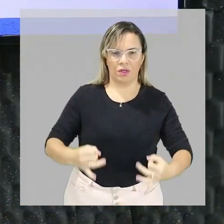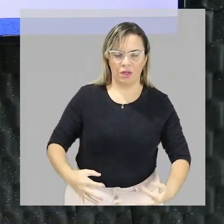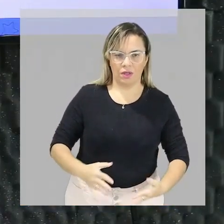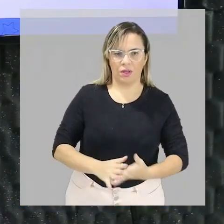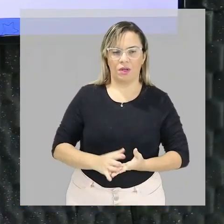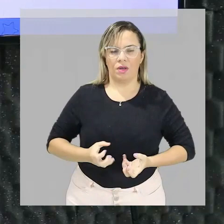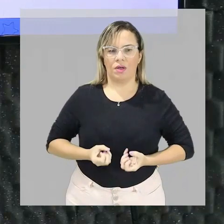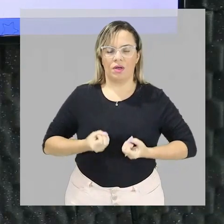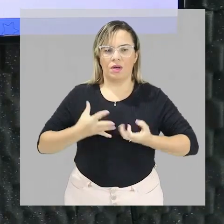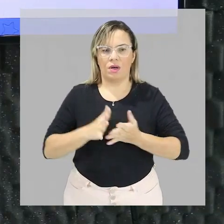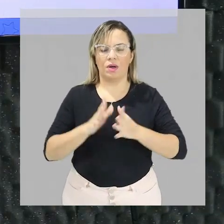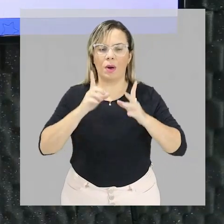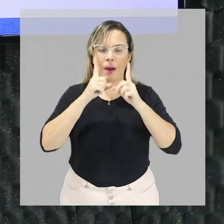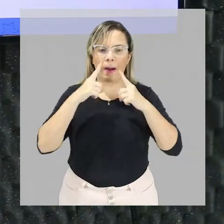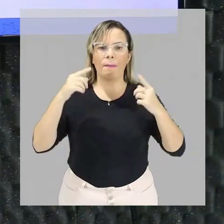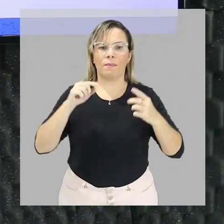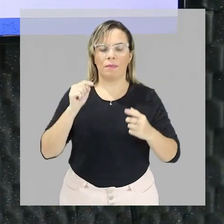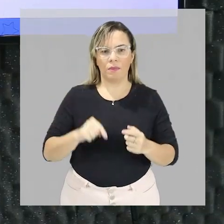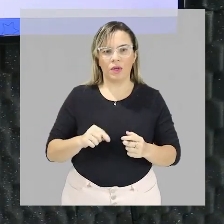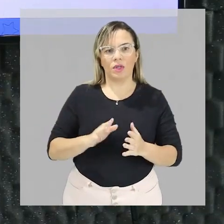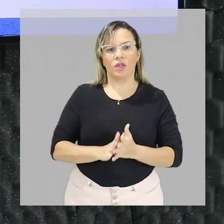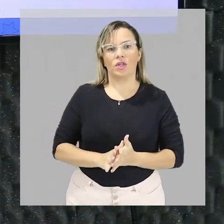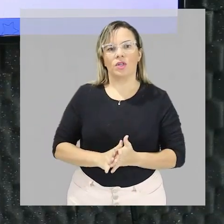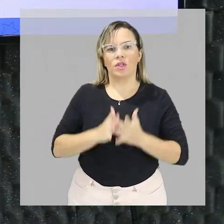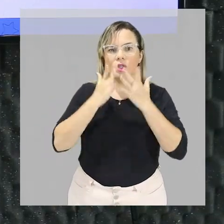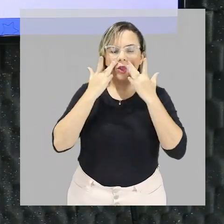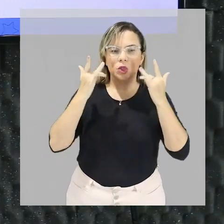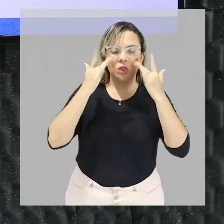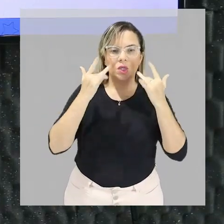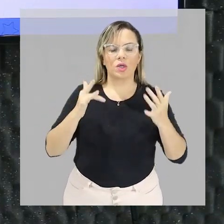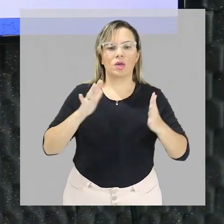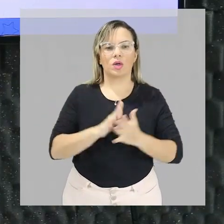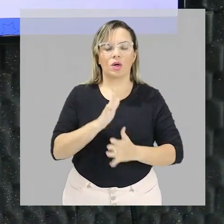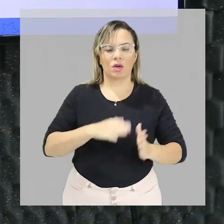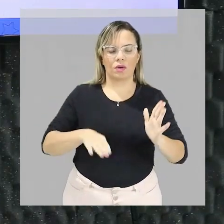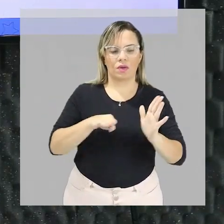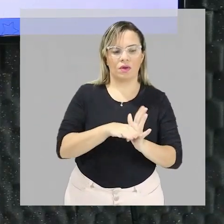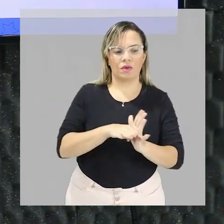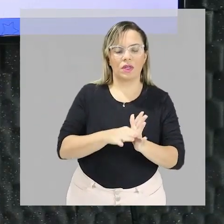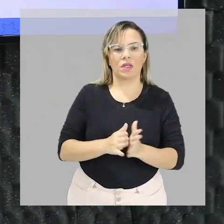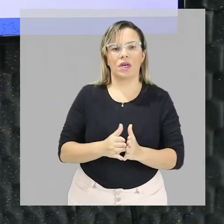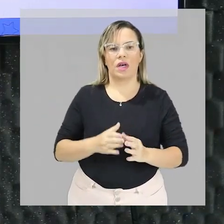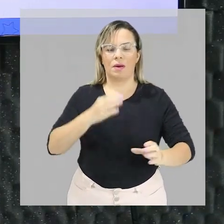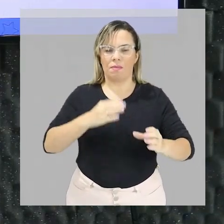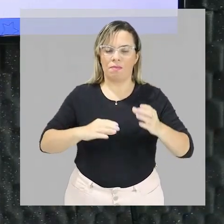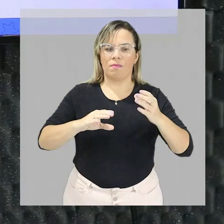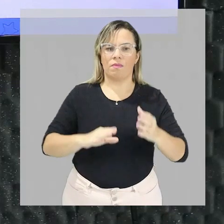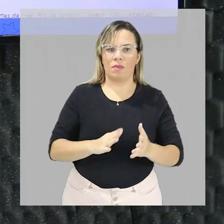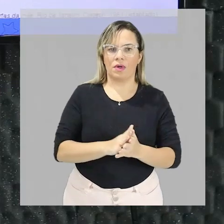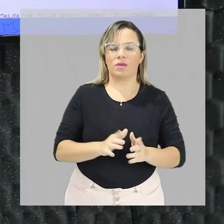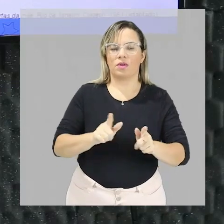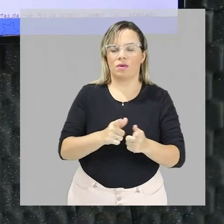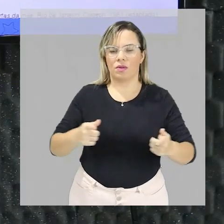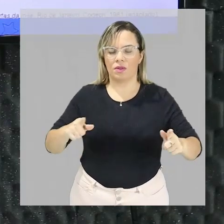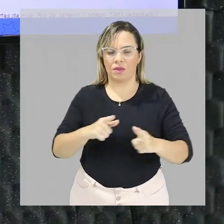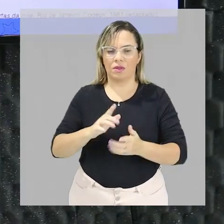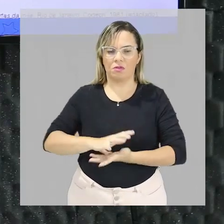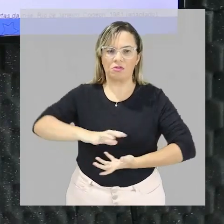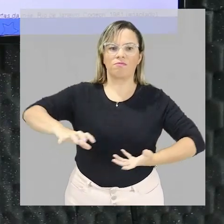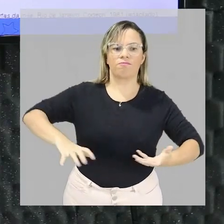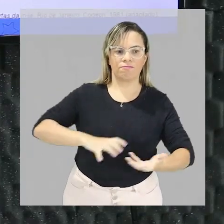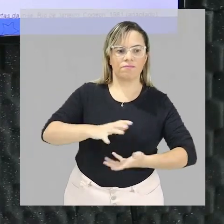que chegou também a fazer canções de protesto. Tá? Então, resposta, letra A, milagre econômico. Muito